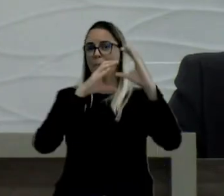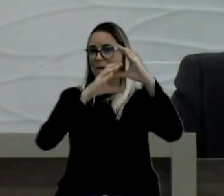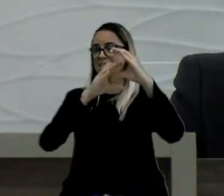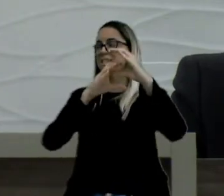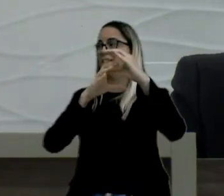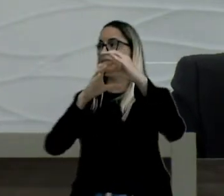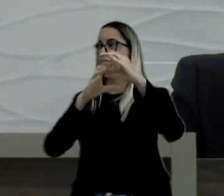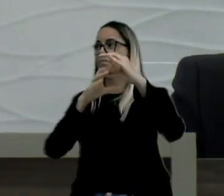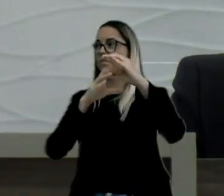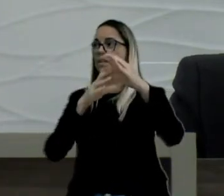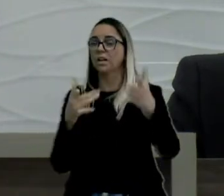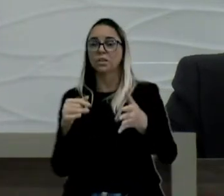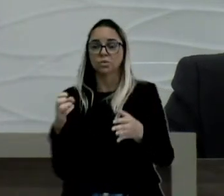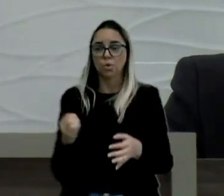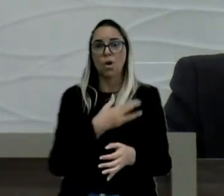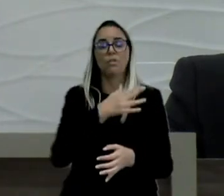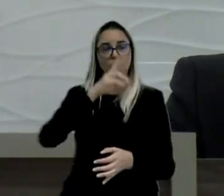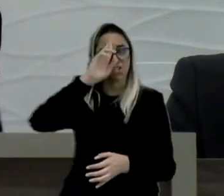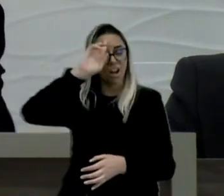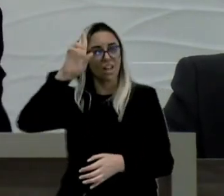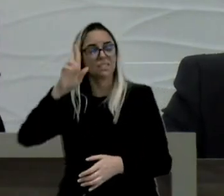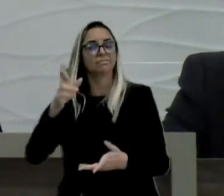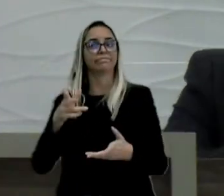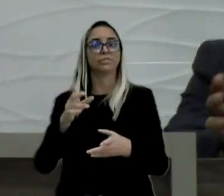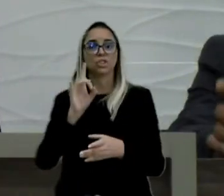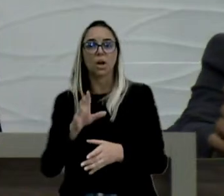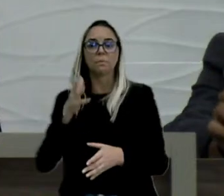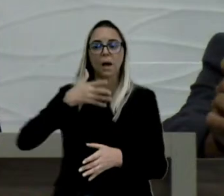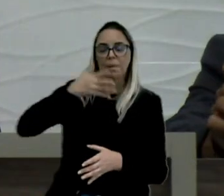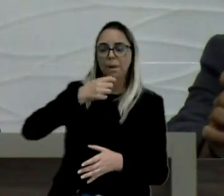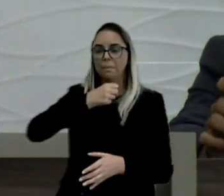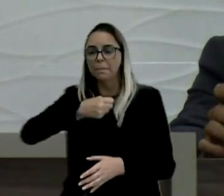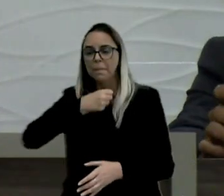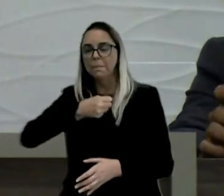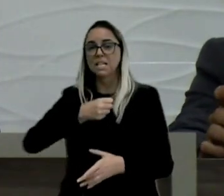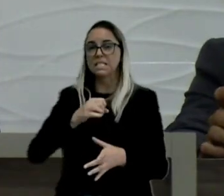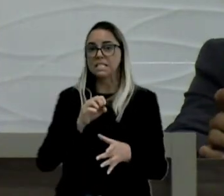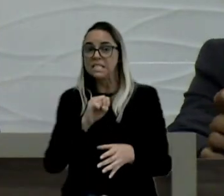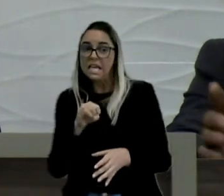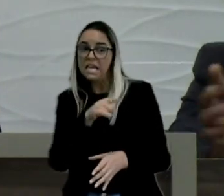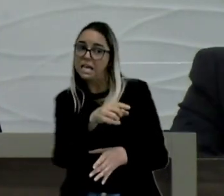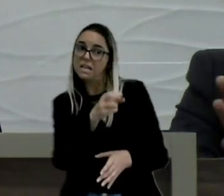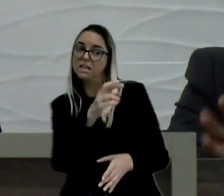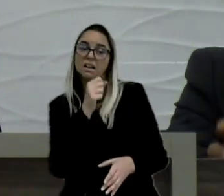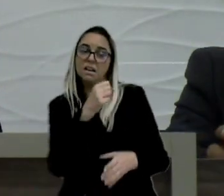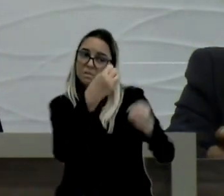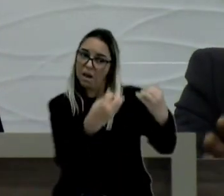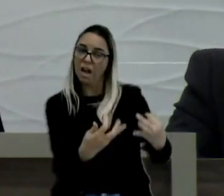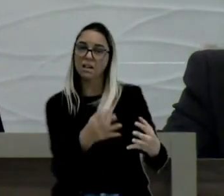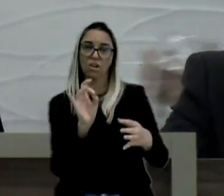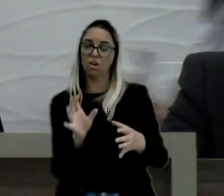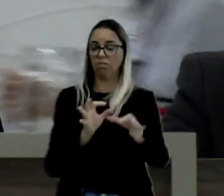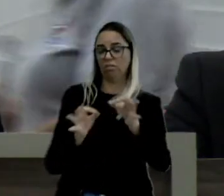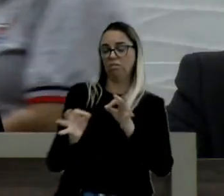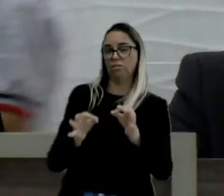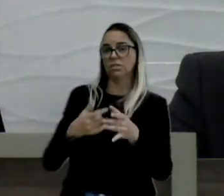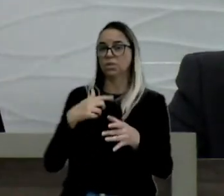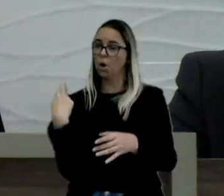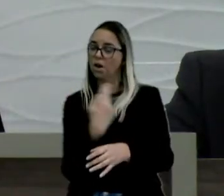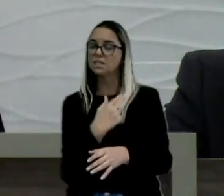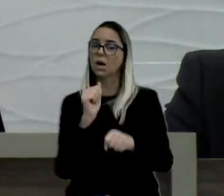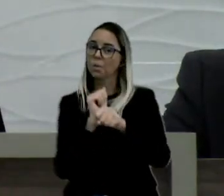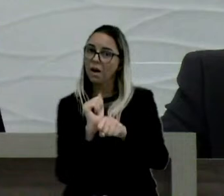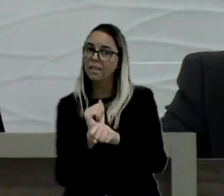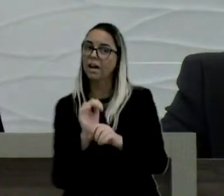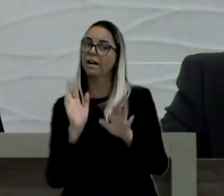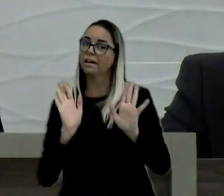entrou o novo gerente disse que só dava uma entrevista depois que se organizasse a instituição então a gente tá aguardando que a a